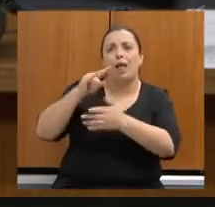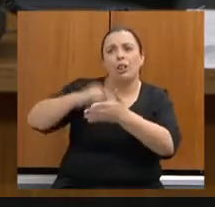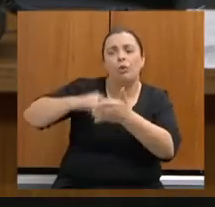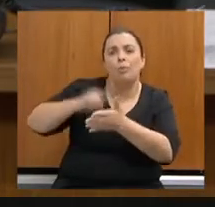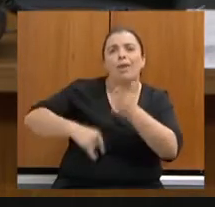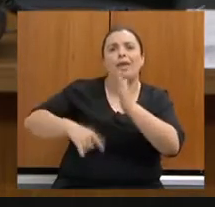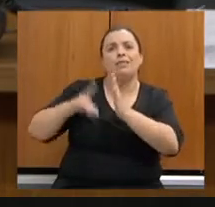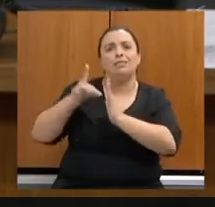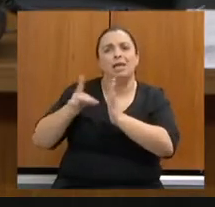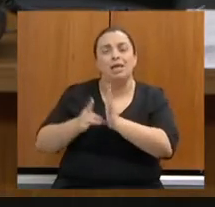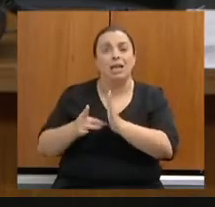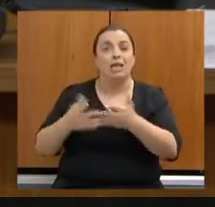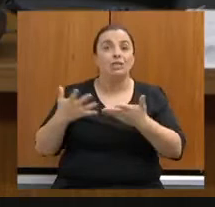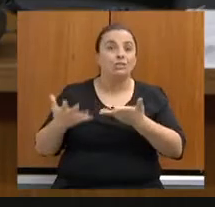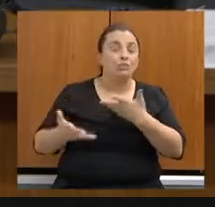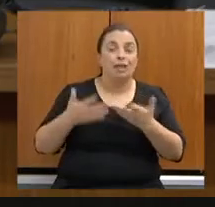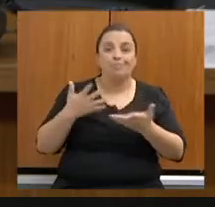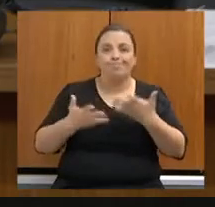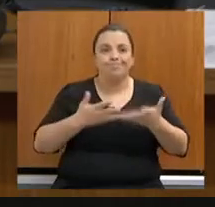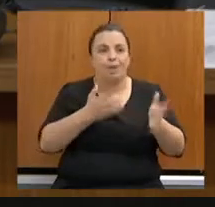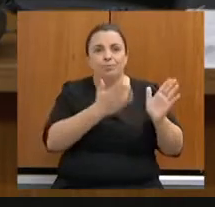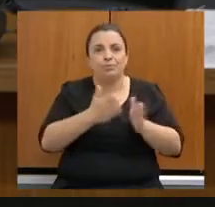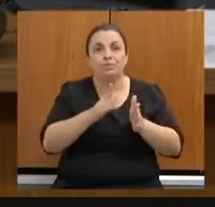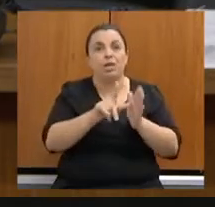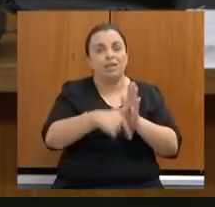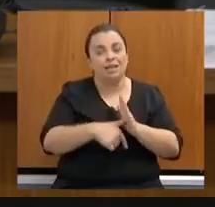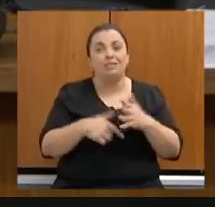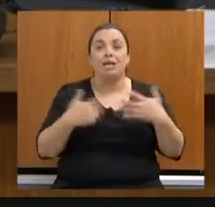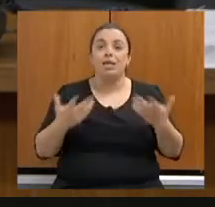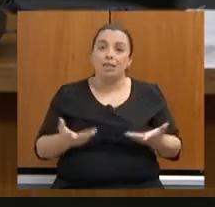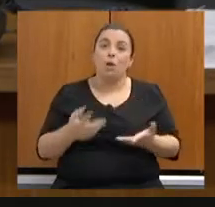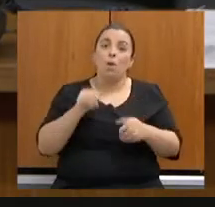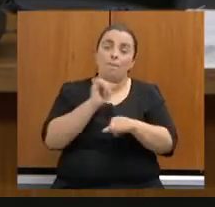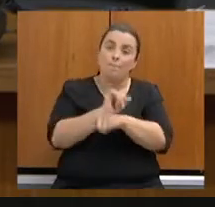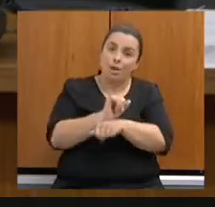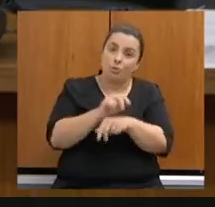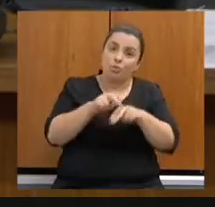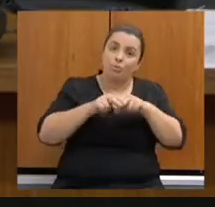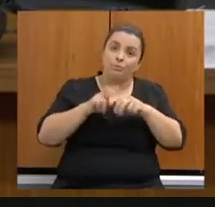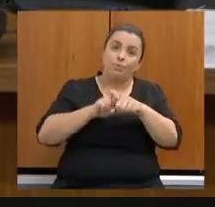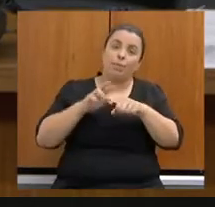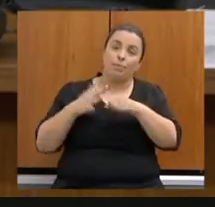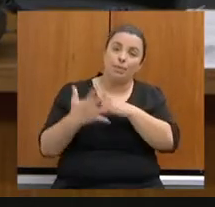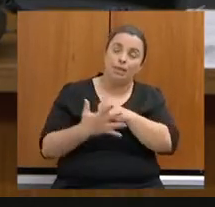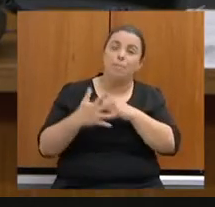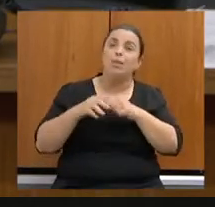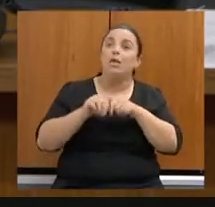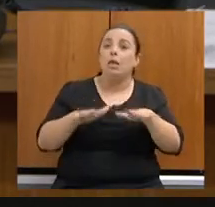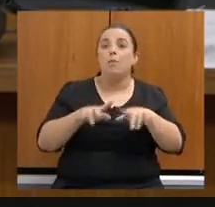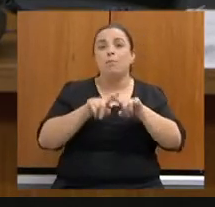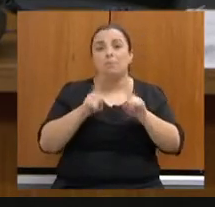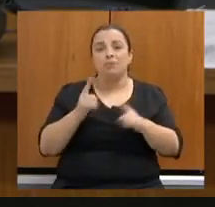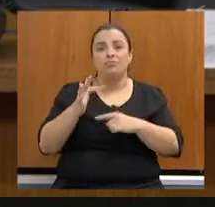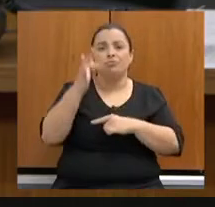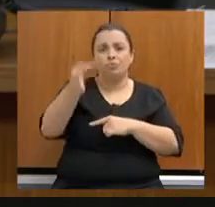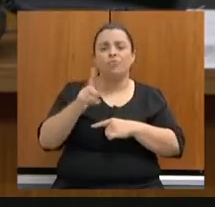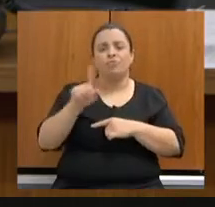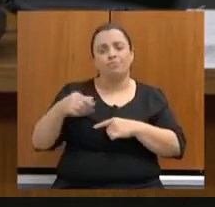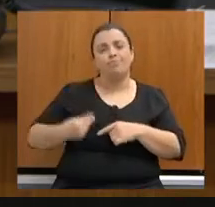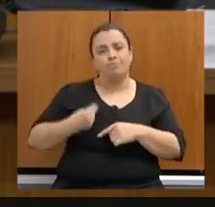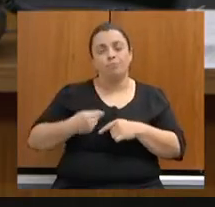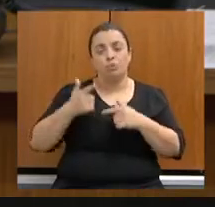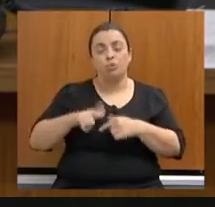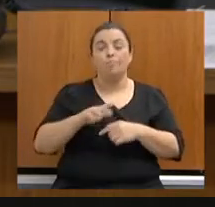essa da pandemia mas algo que a gente vai com certeza abarcar eu vou um Caminhar Pela prima até